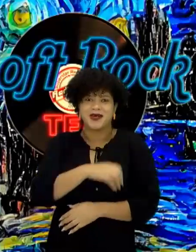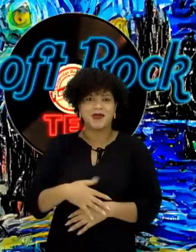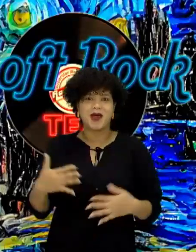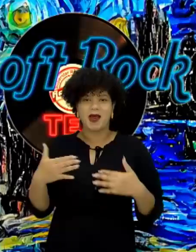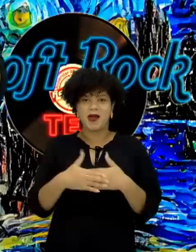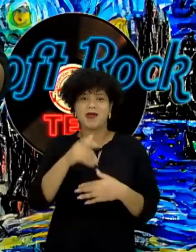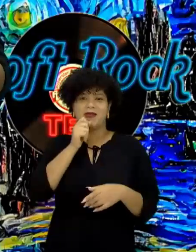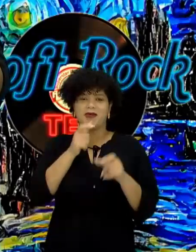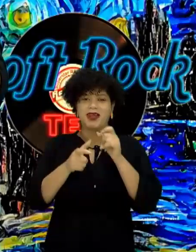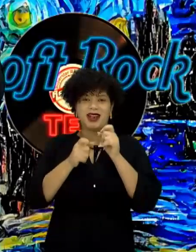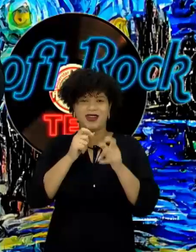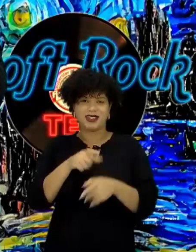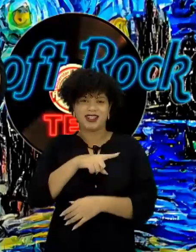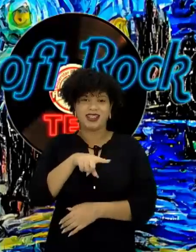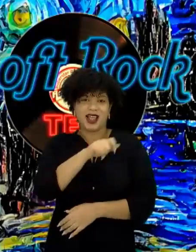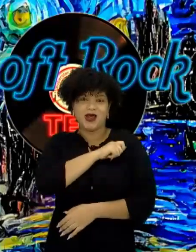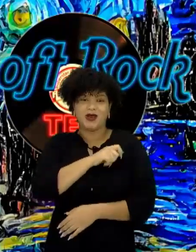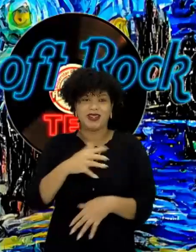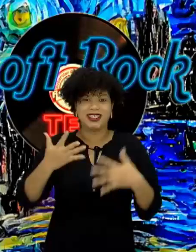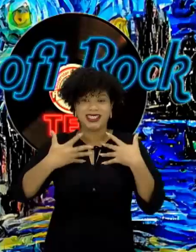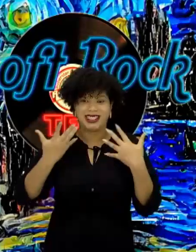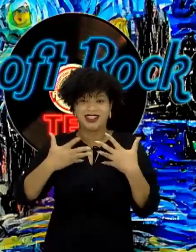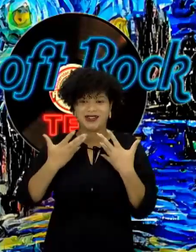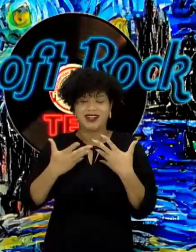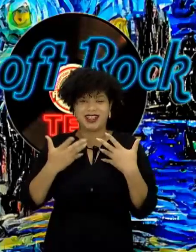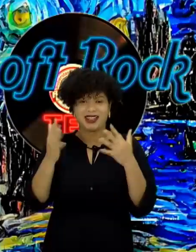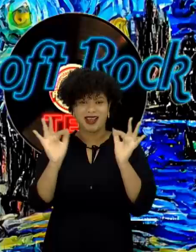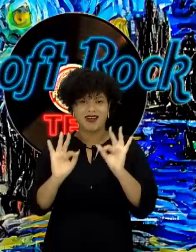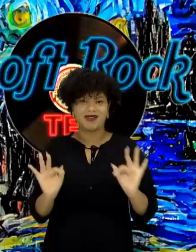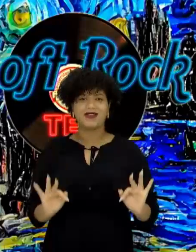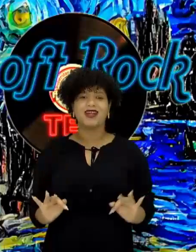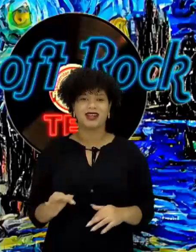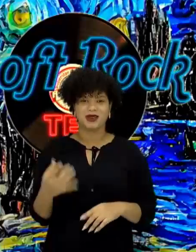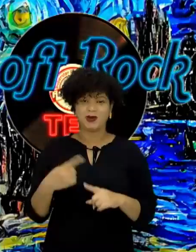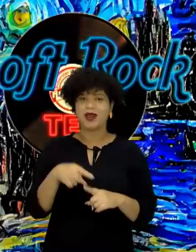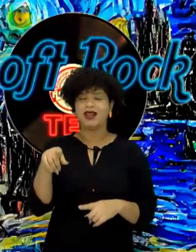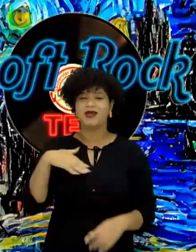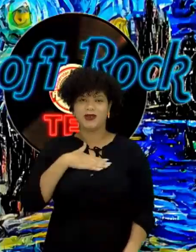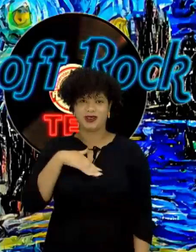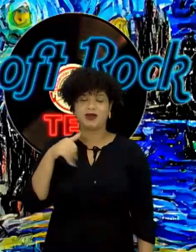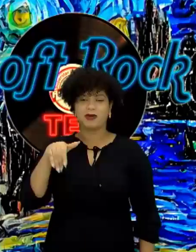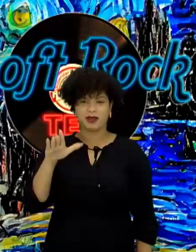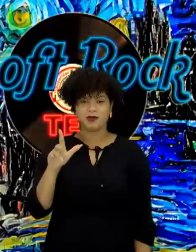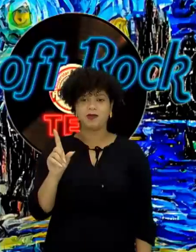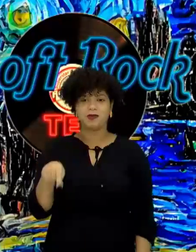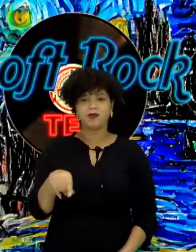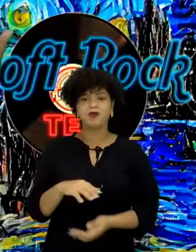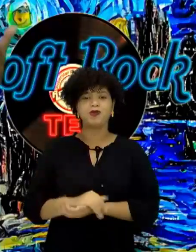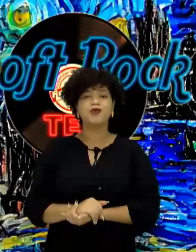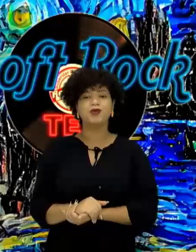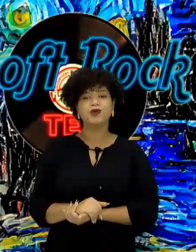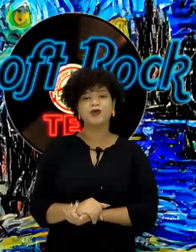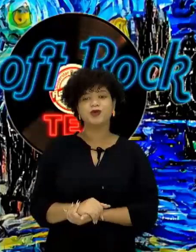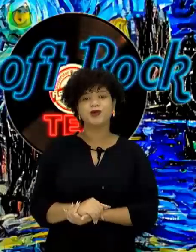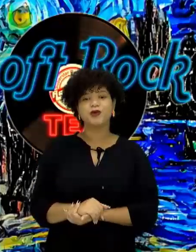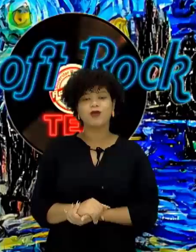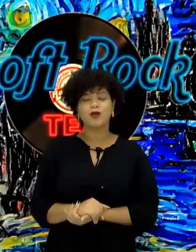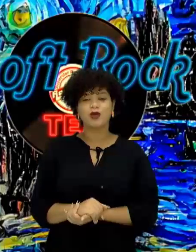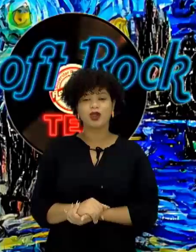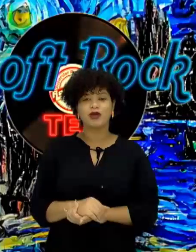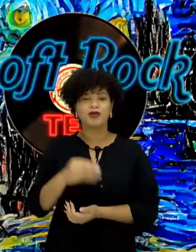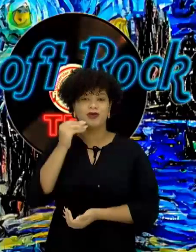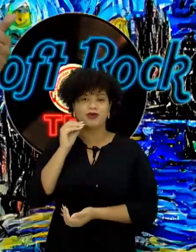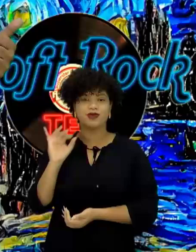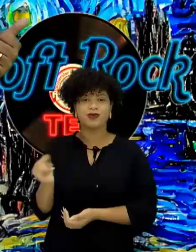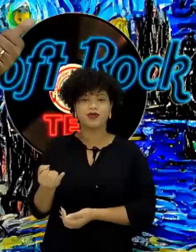fala de paródia, os estudantes eles ficam muito aguçados, porque é a coisa que eles mais gostam de fazer, né? Então, para aproveitar